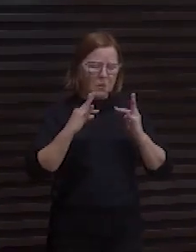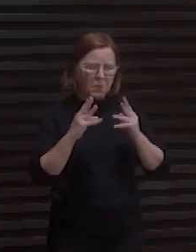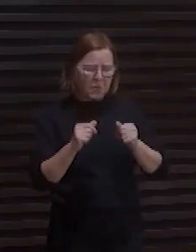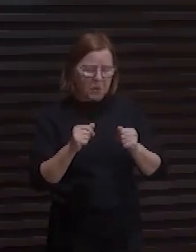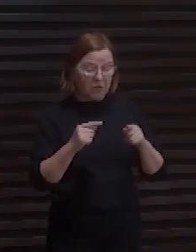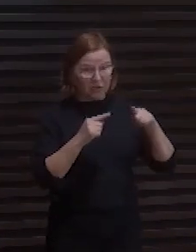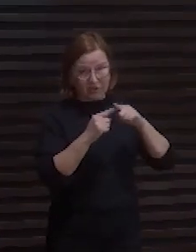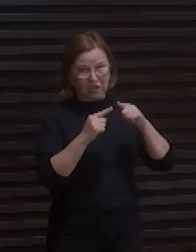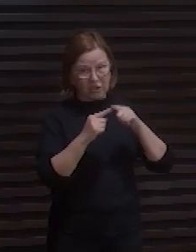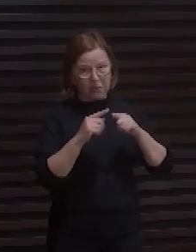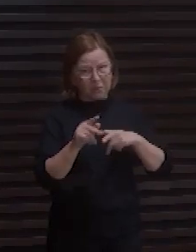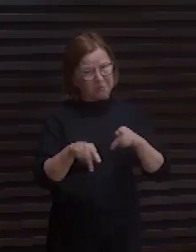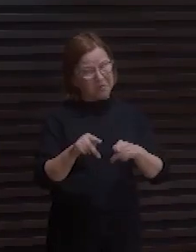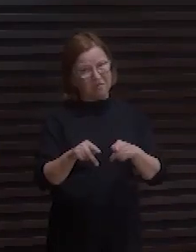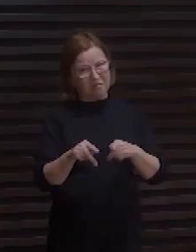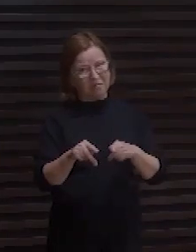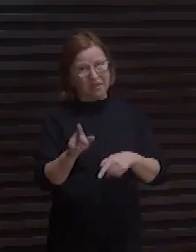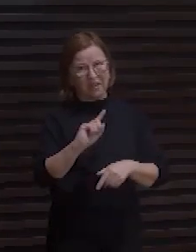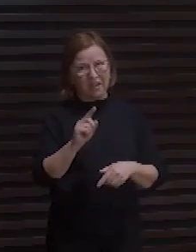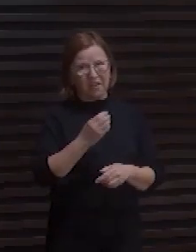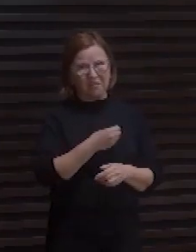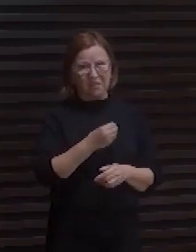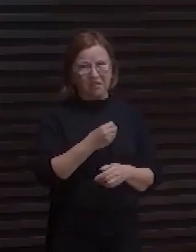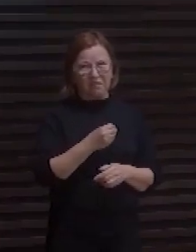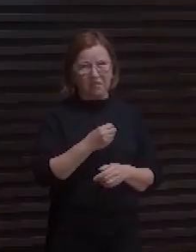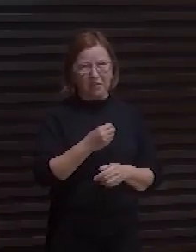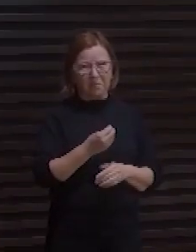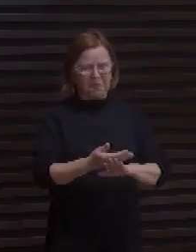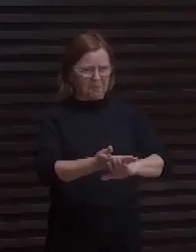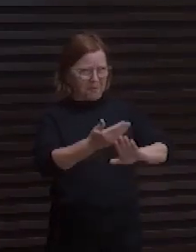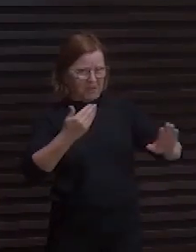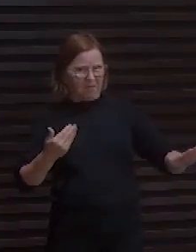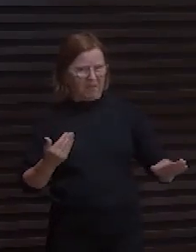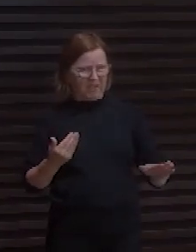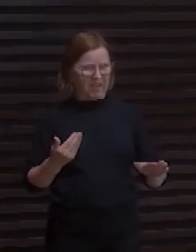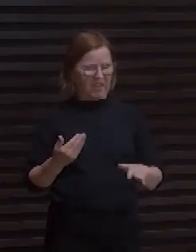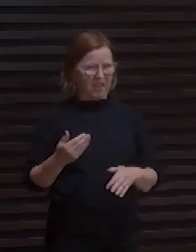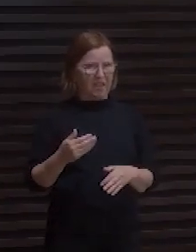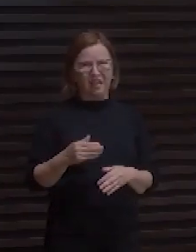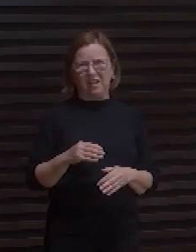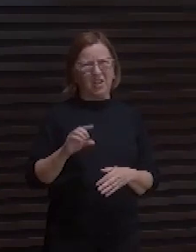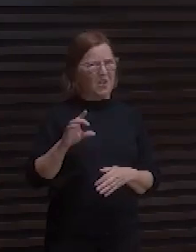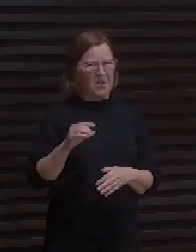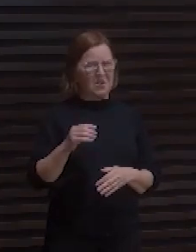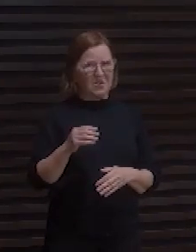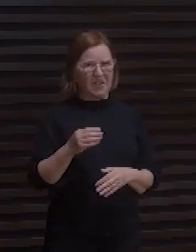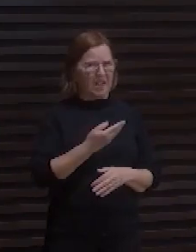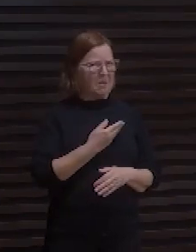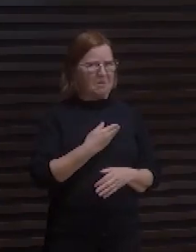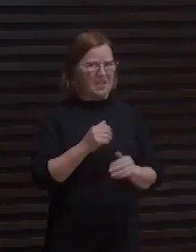pessoa, nós não vivemos numa bolha onde nós nos relacionamos apenas com os irmãos crentes em